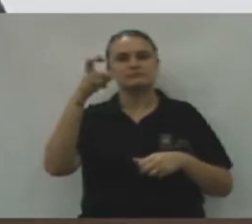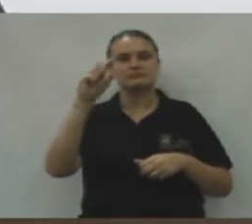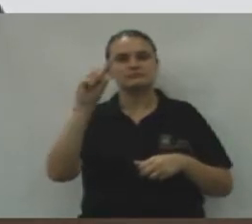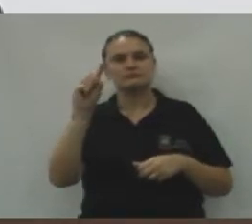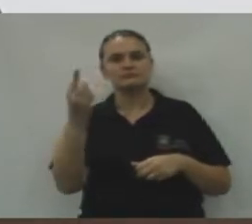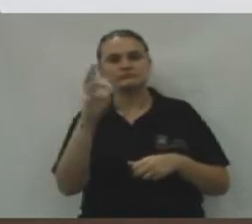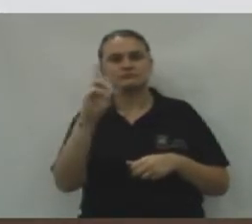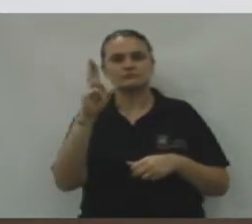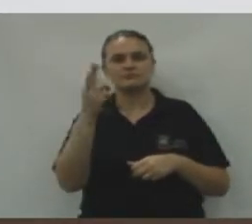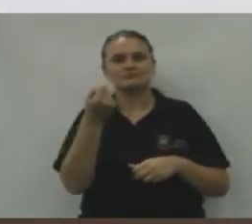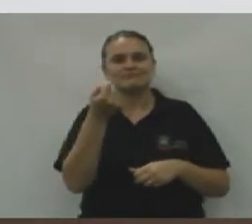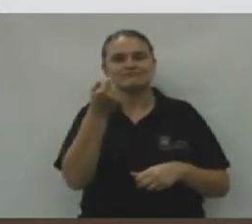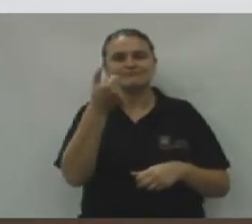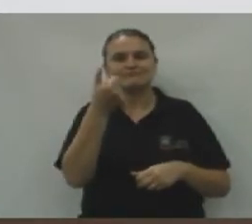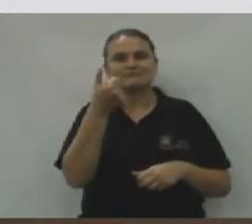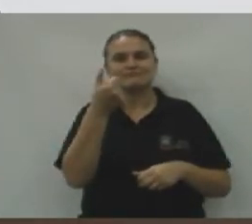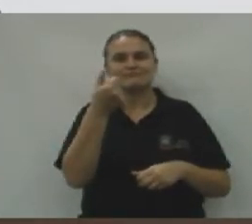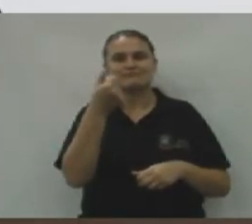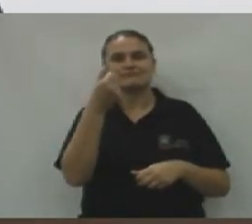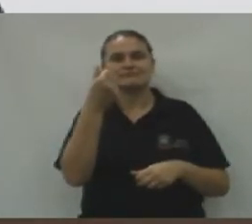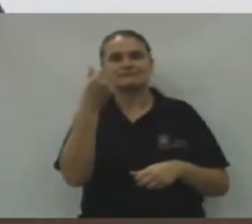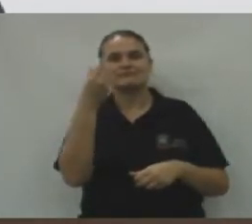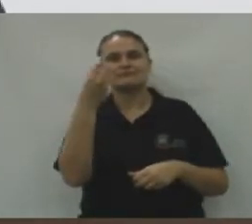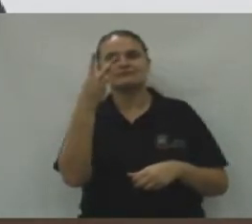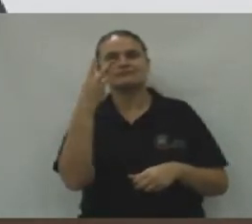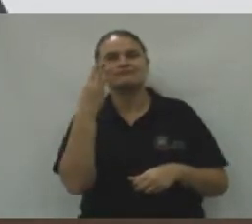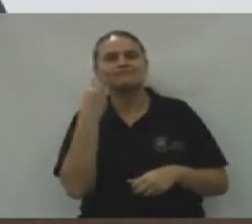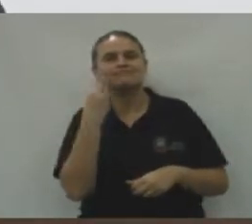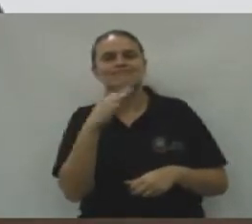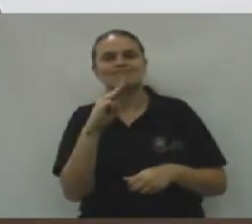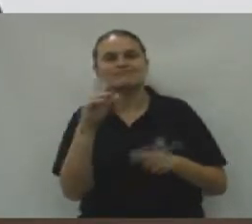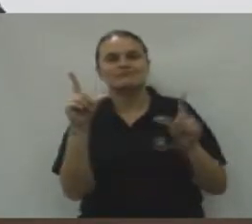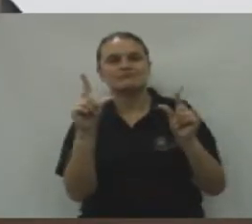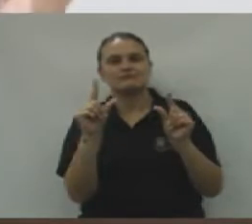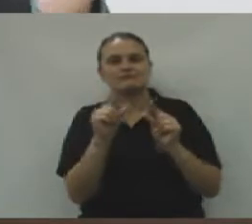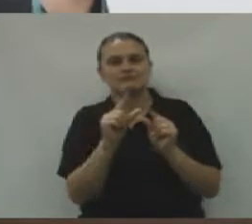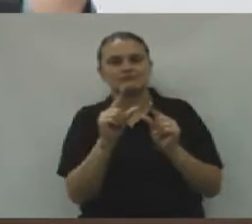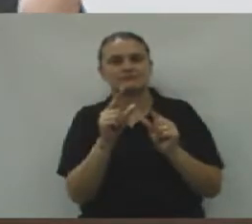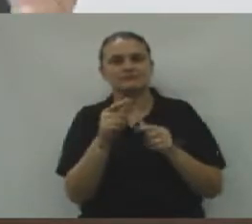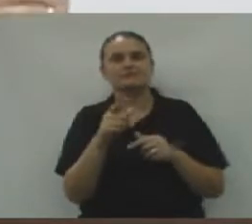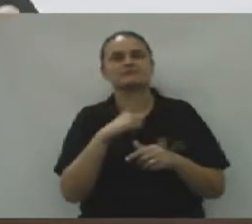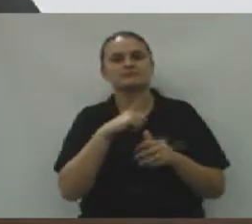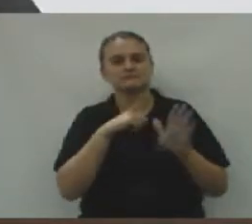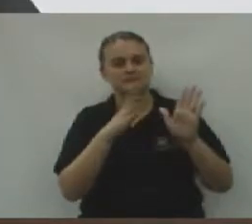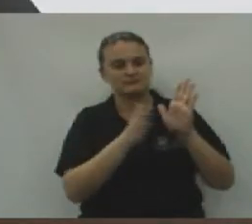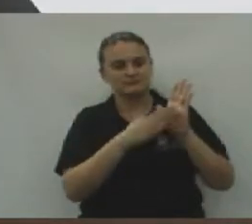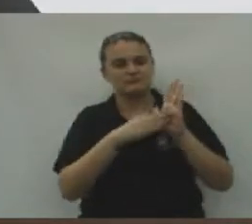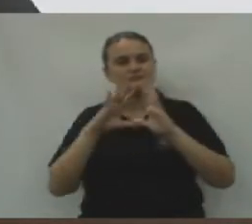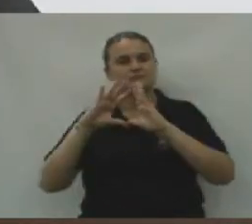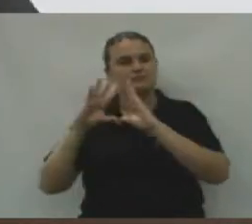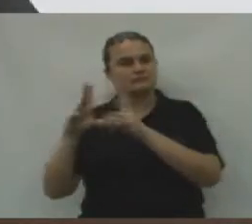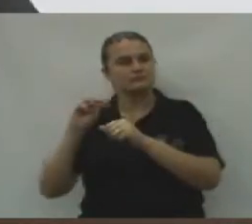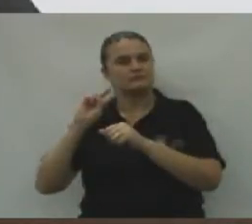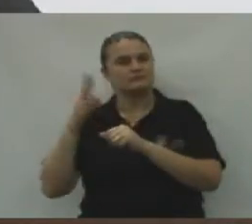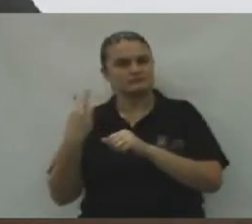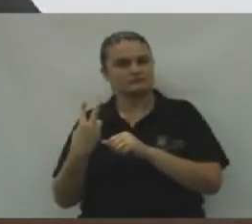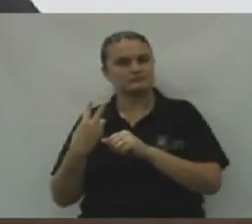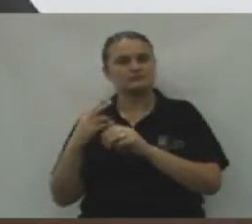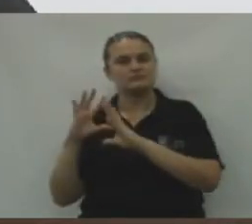R$ 25 mil não chegou a 2 milhões de economia desta casa. E que, com certeza, numa proposta de todos os vereadores,